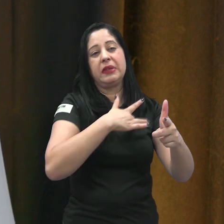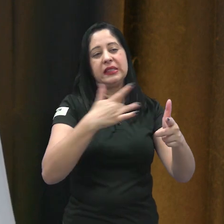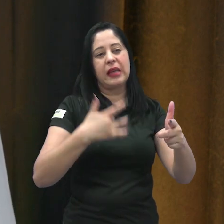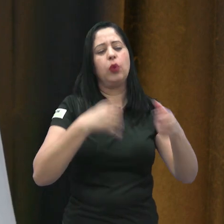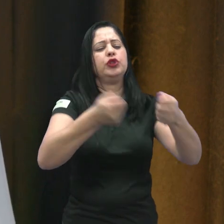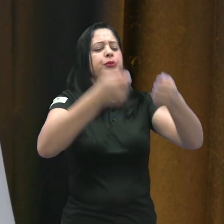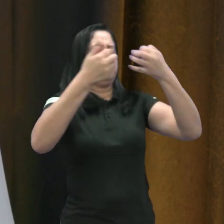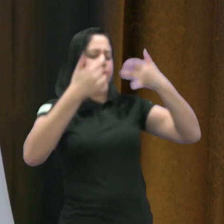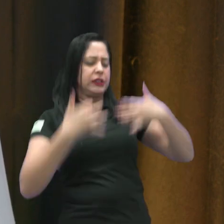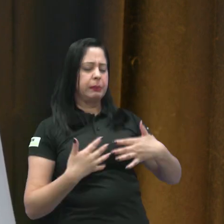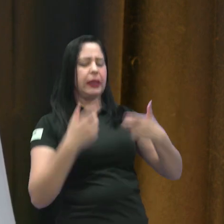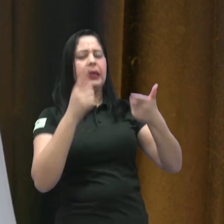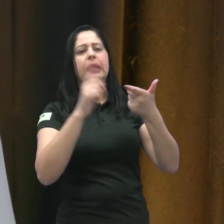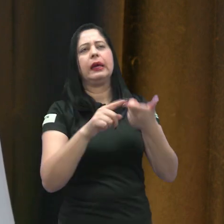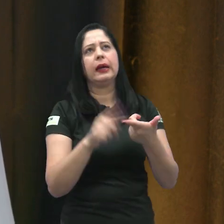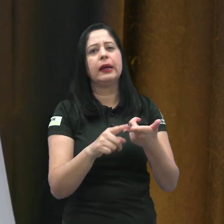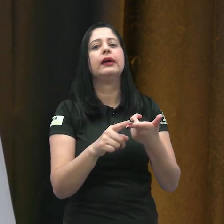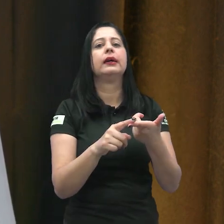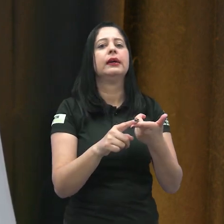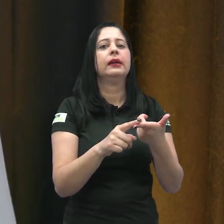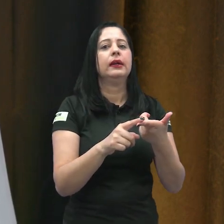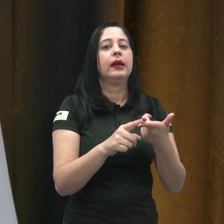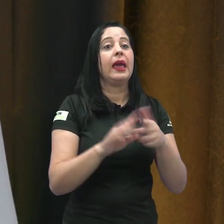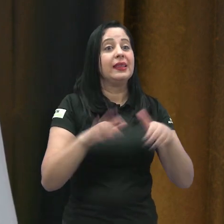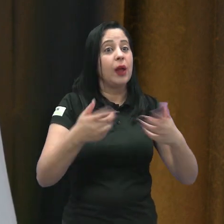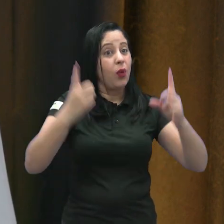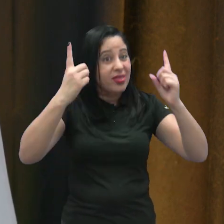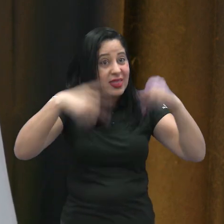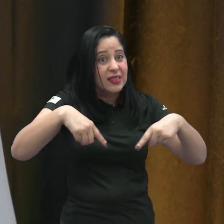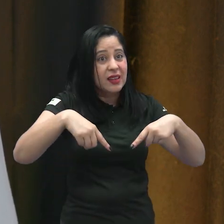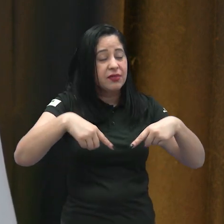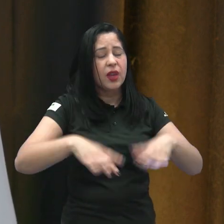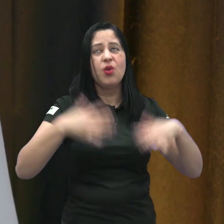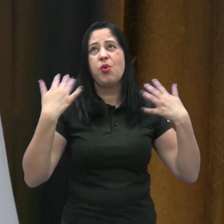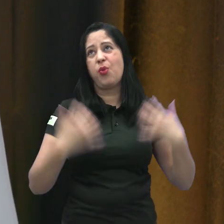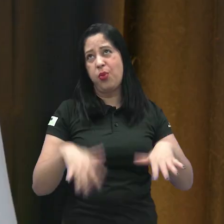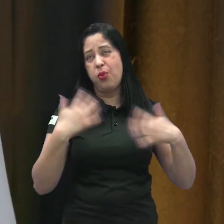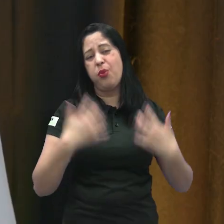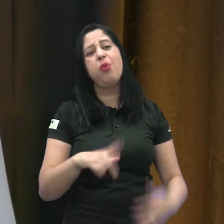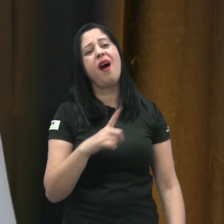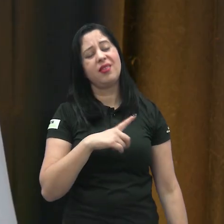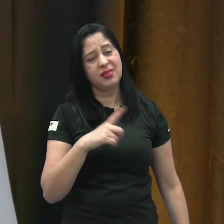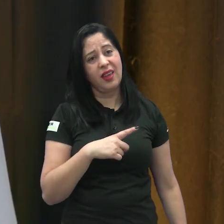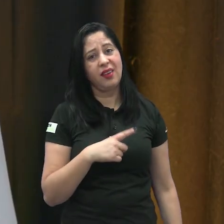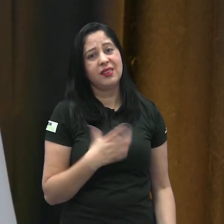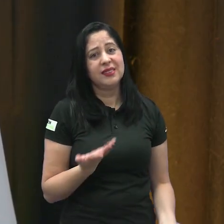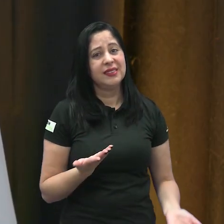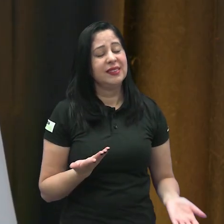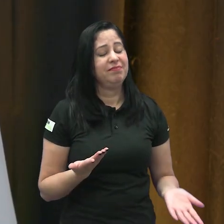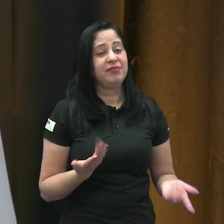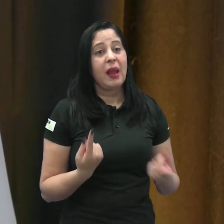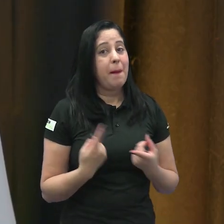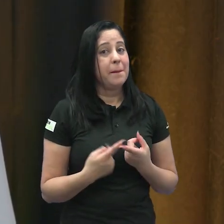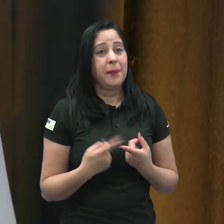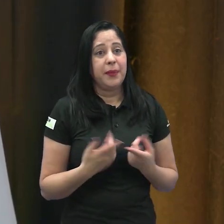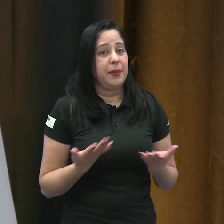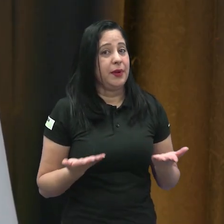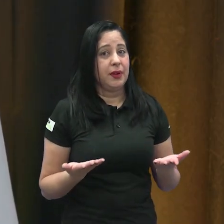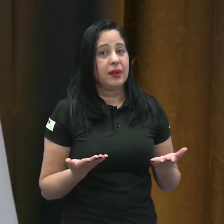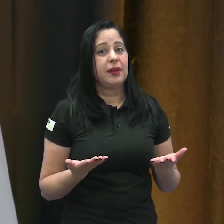encontra a gente no mercadinho, ela fala. Então, o desafio é grande porque você